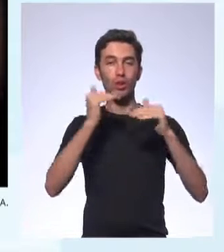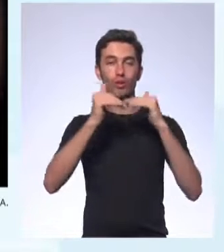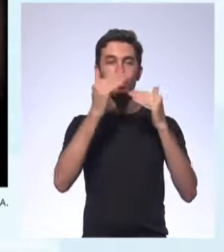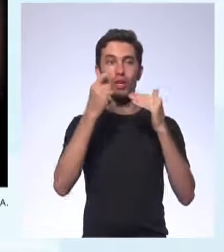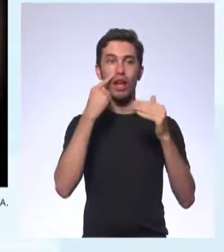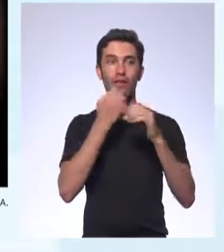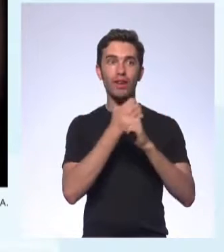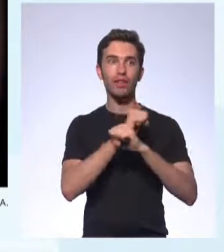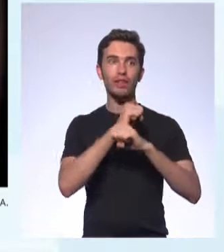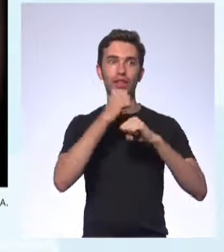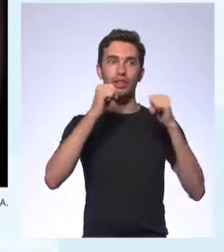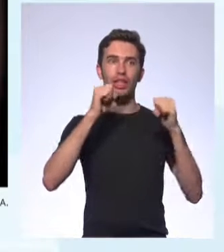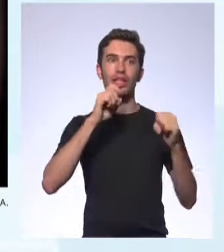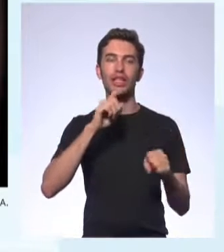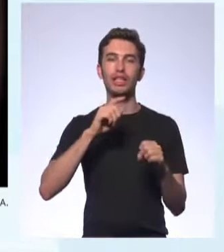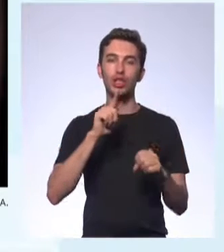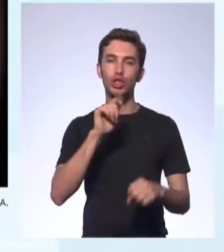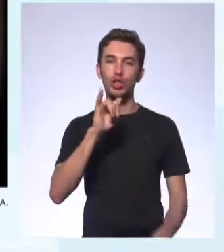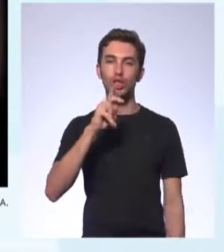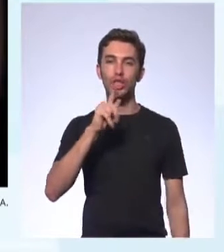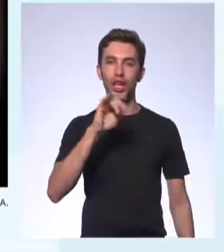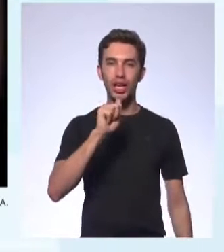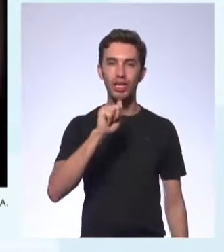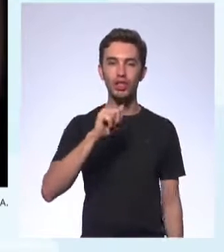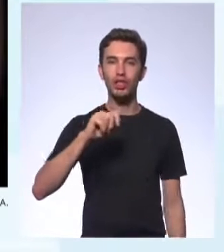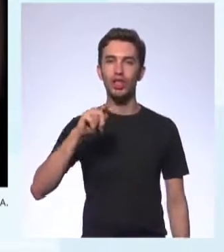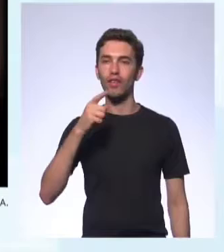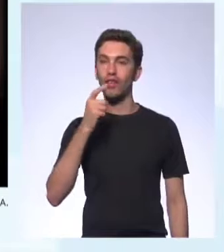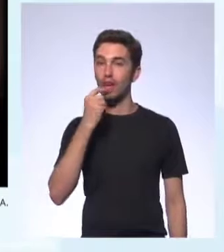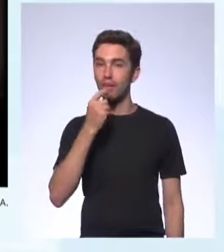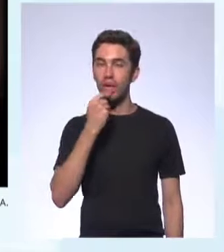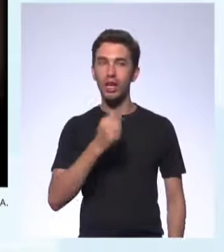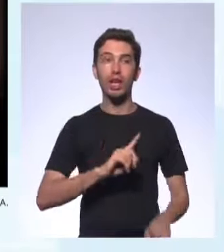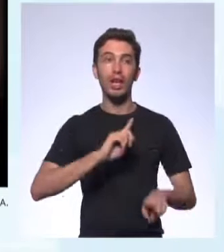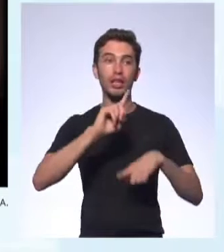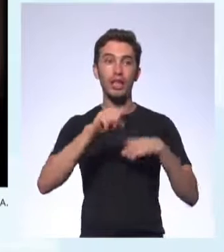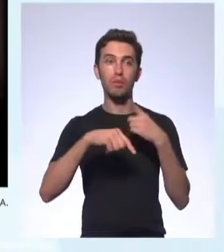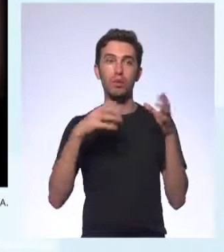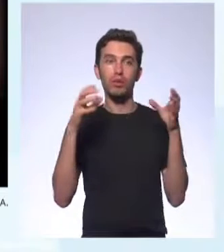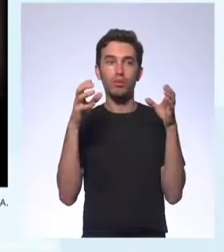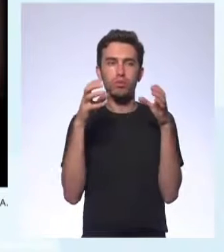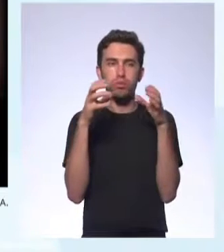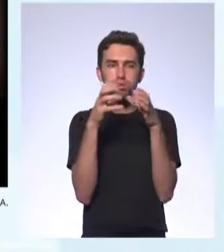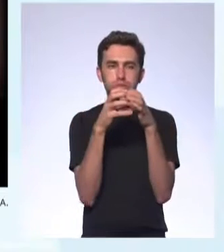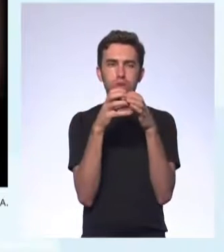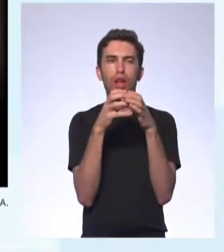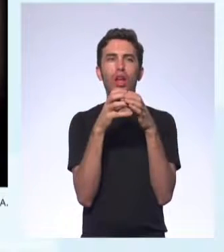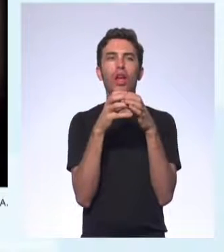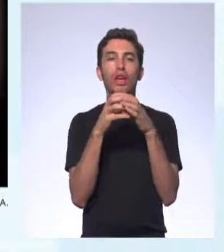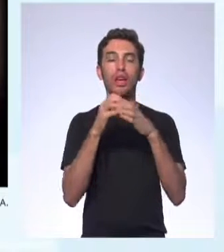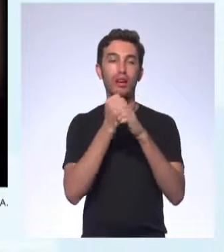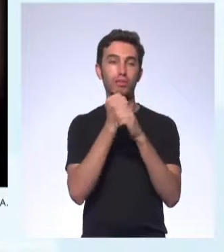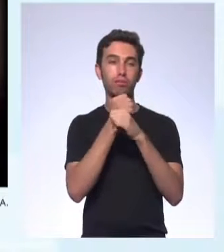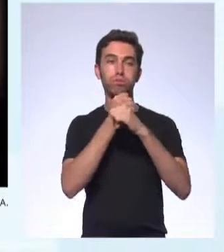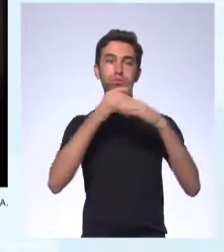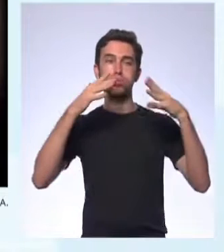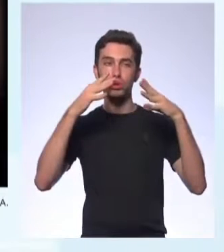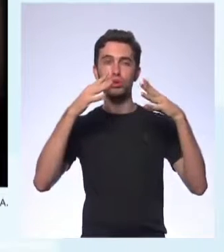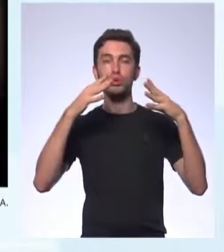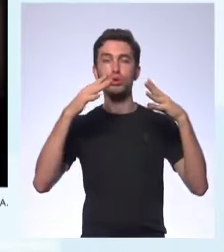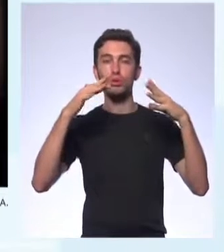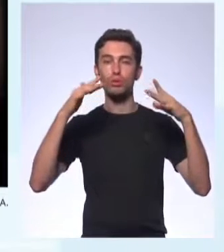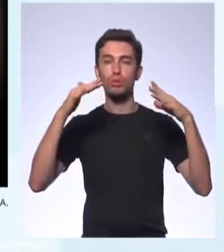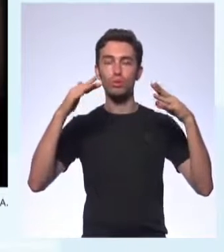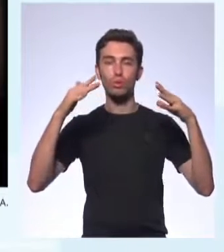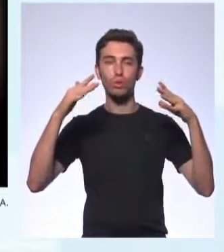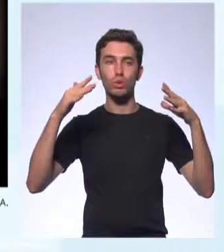numa gigante vermelha e depois vai se contrair e sofrer uma explosão, um colapso,